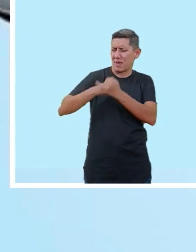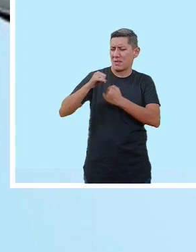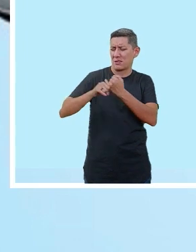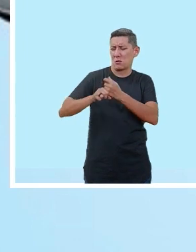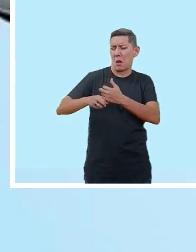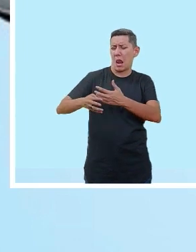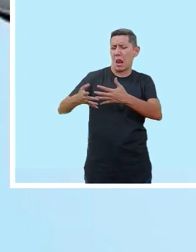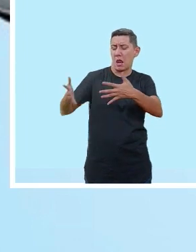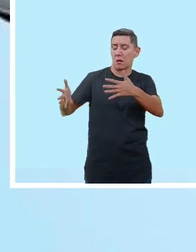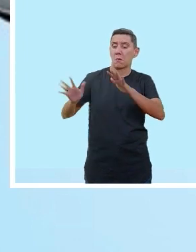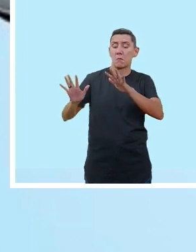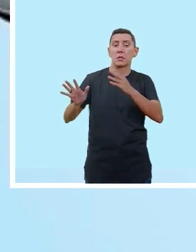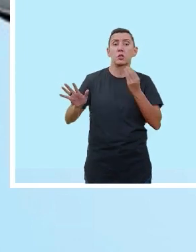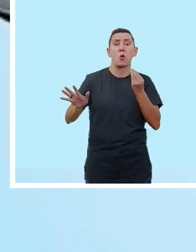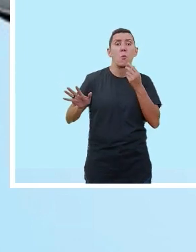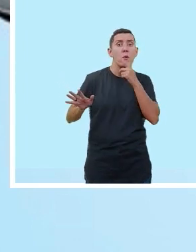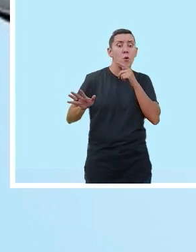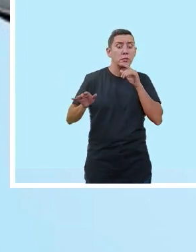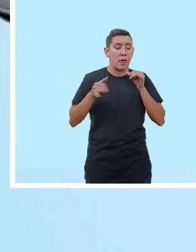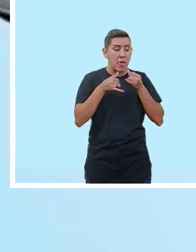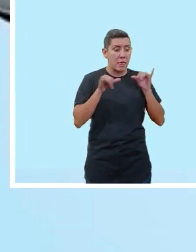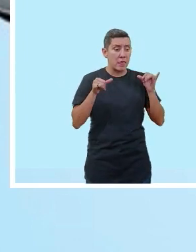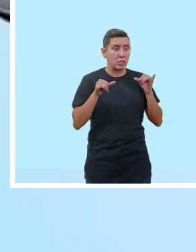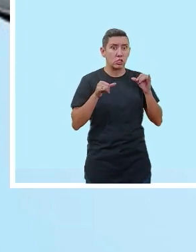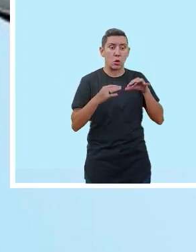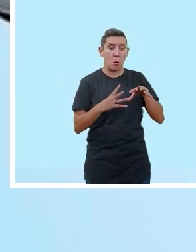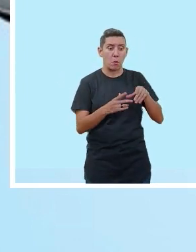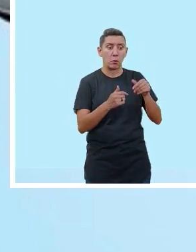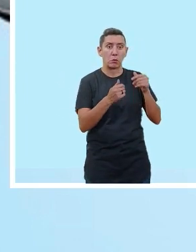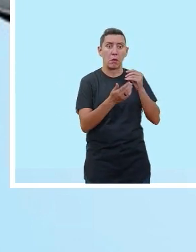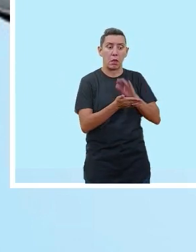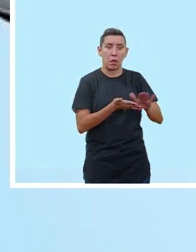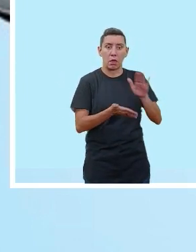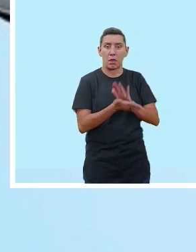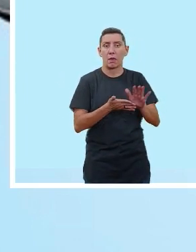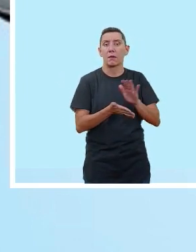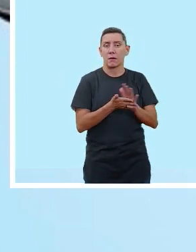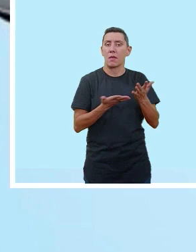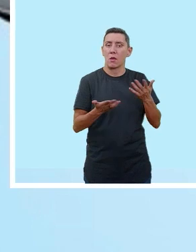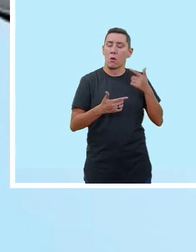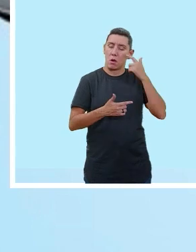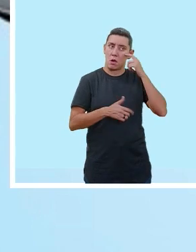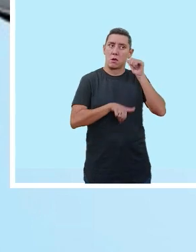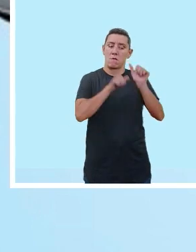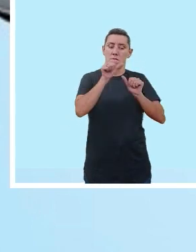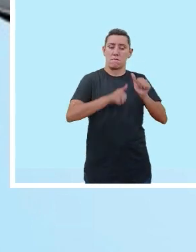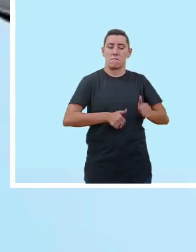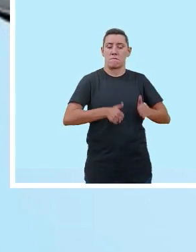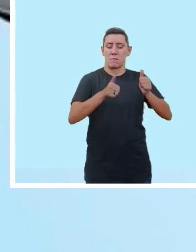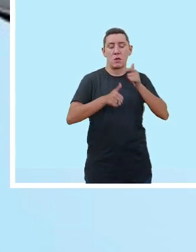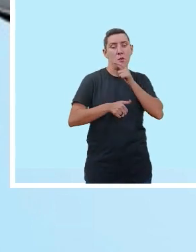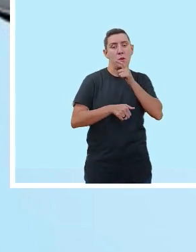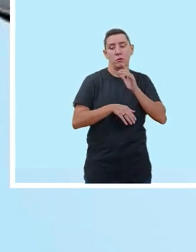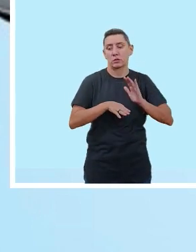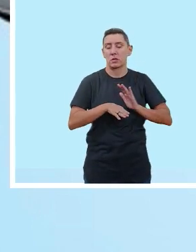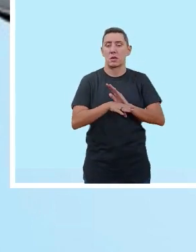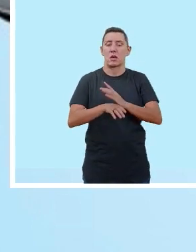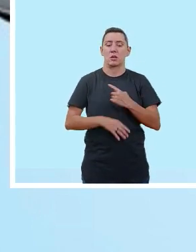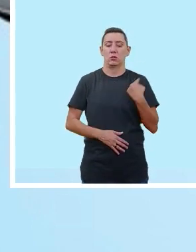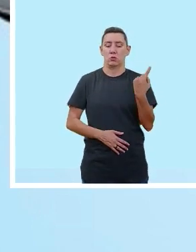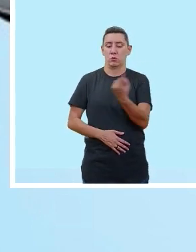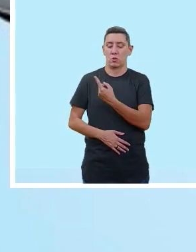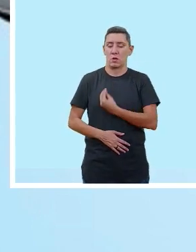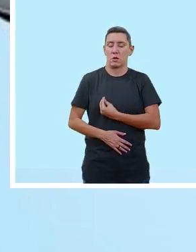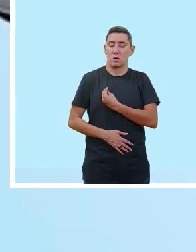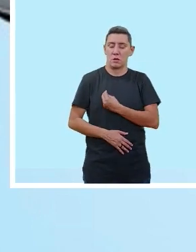isso é implantado. Então, a unidade de negócio de Digital Power, ela vem justamente para auxiliar a Huawei no seu